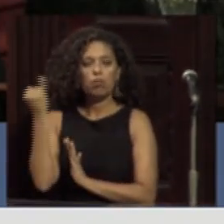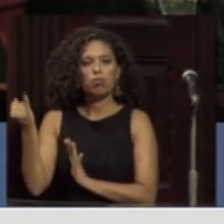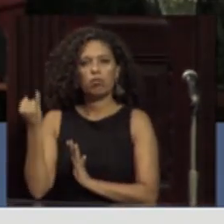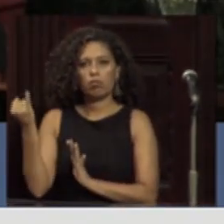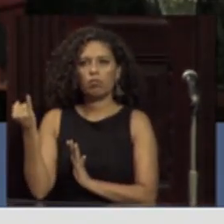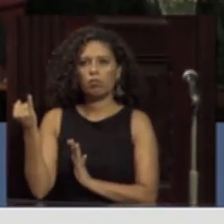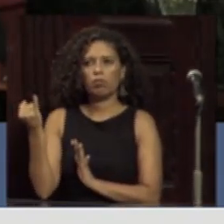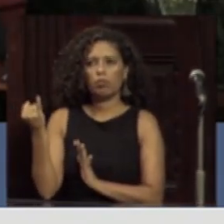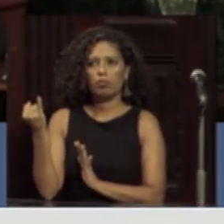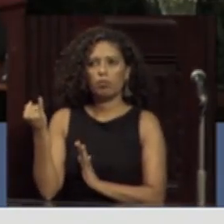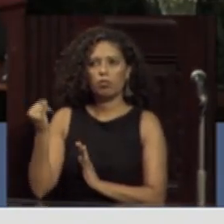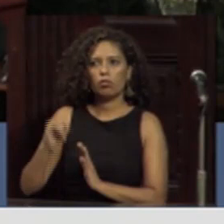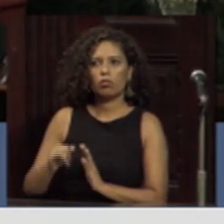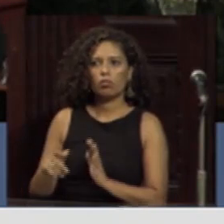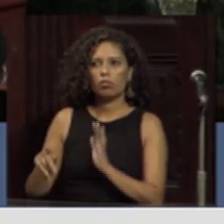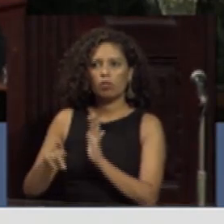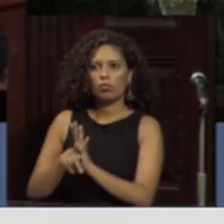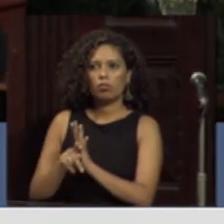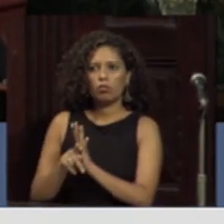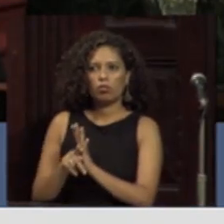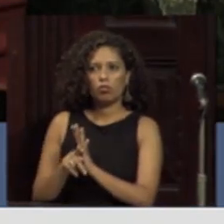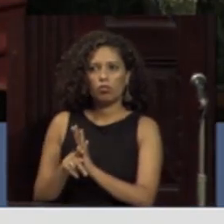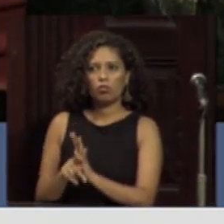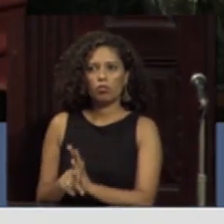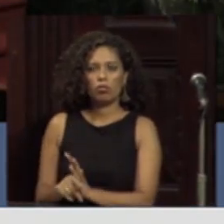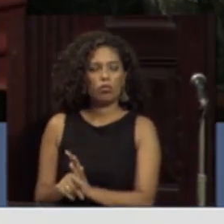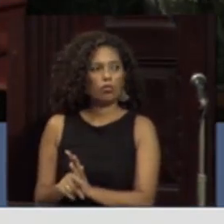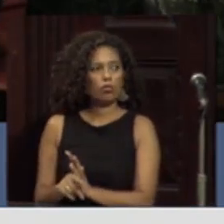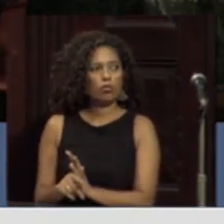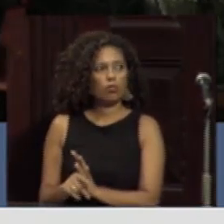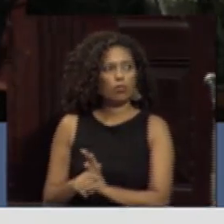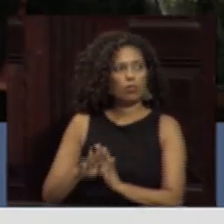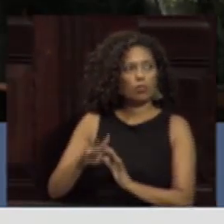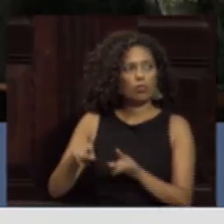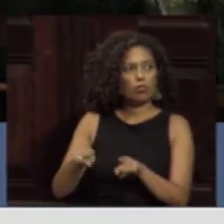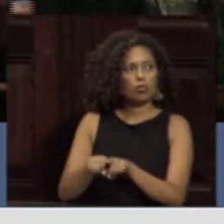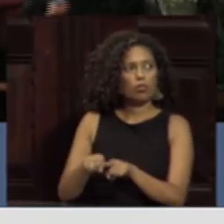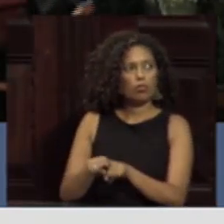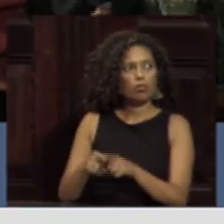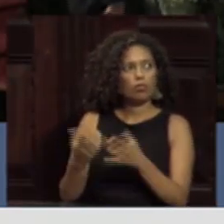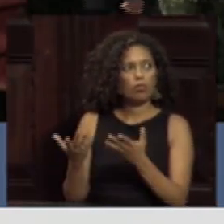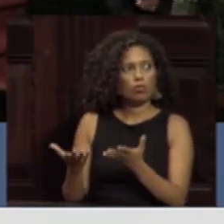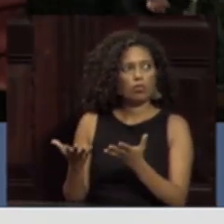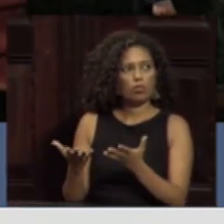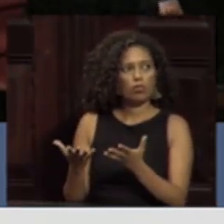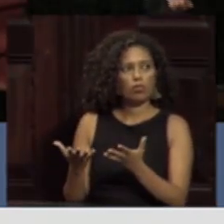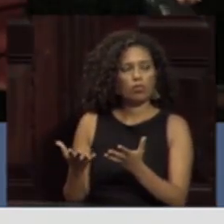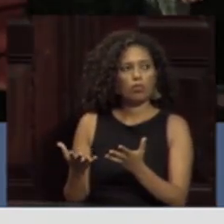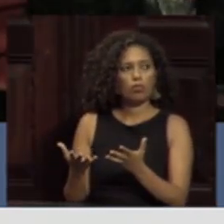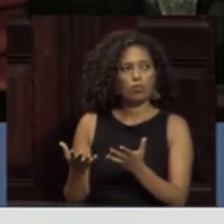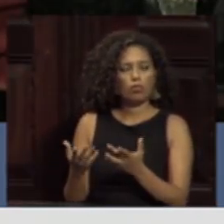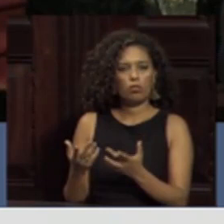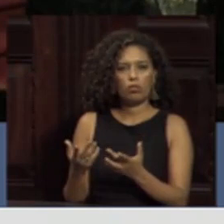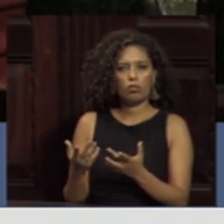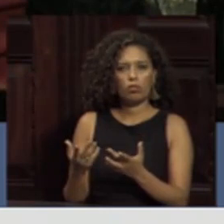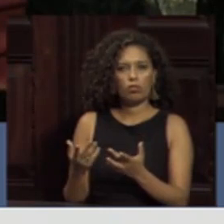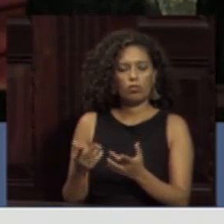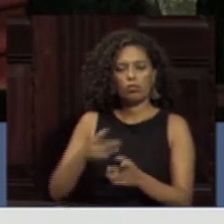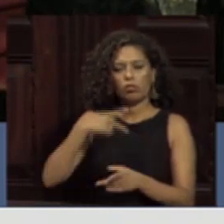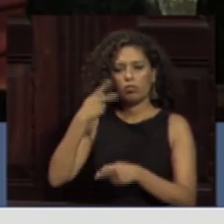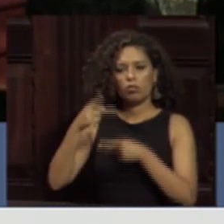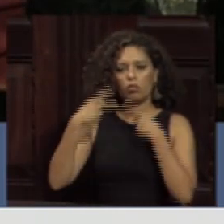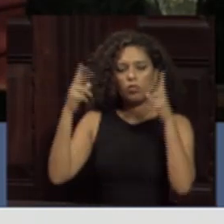esse projeto de lei. Mas eu gostaria, usando exatamente o tema de